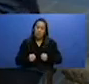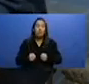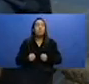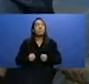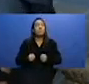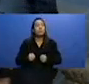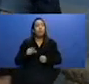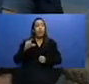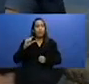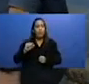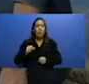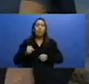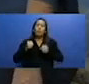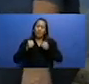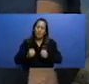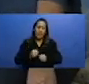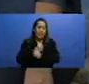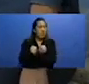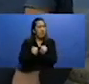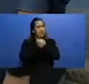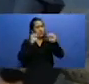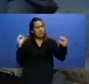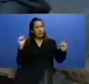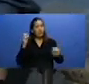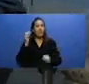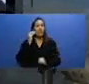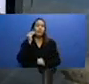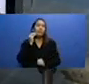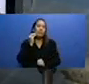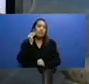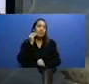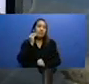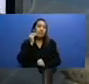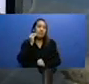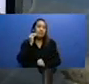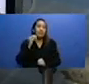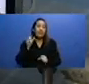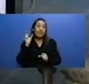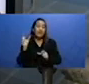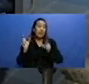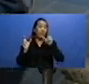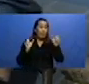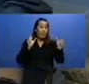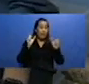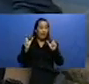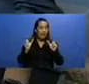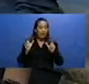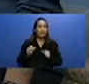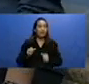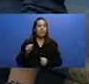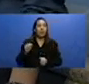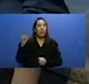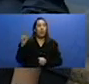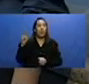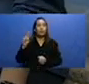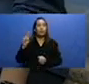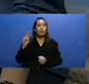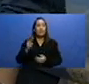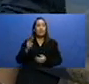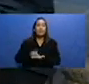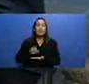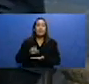provável, impossível, chance. Essas palavras são utilizadas sempre